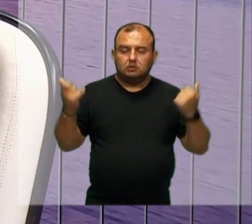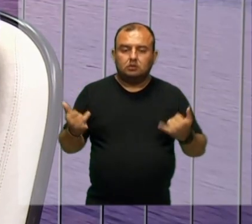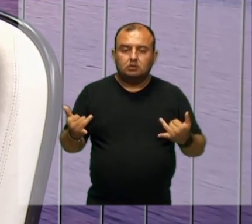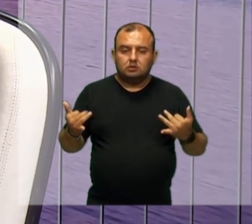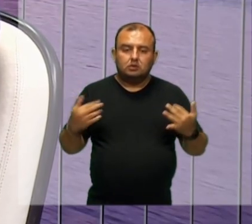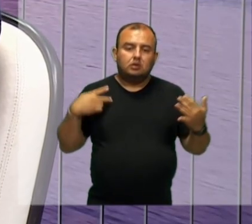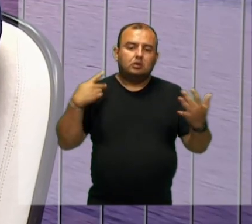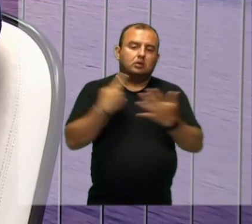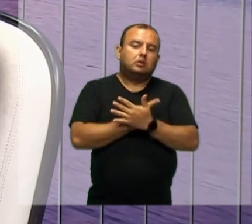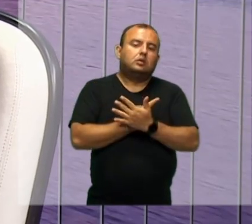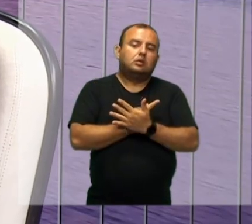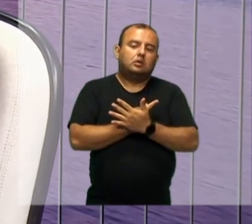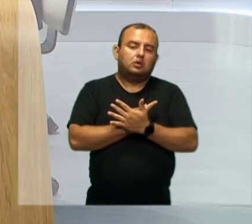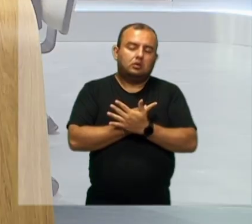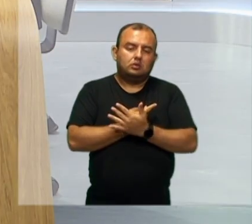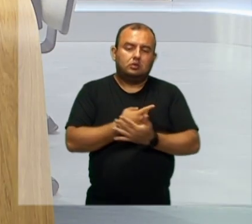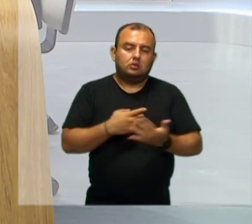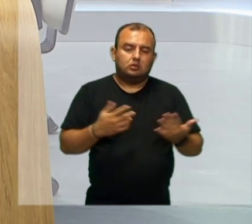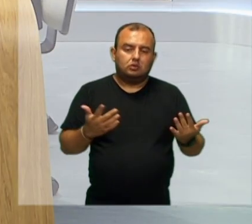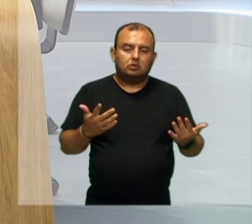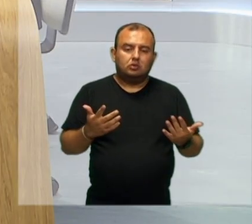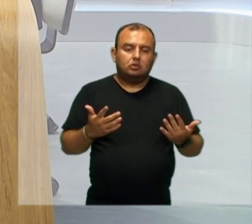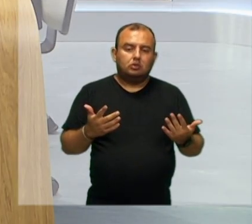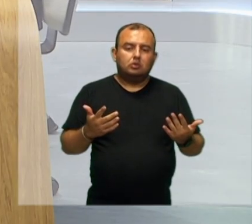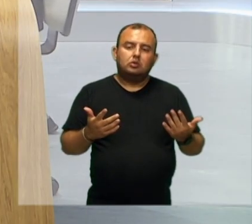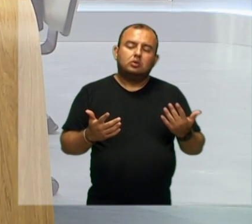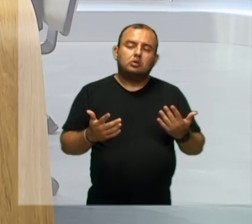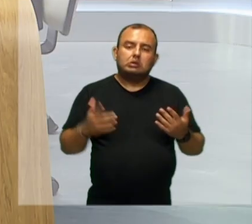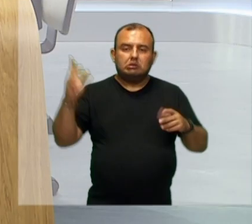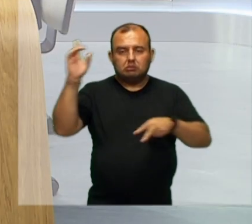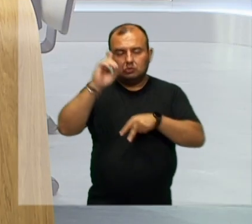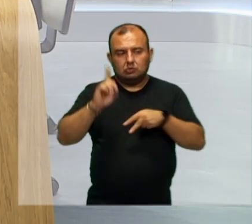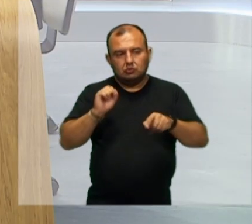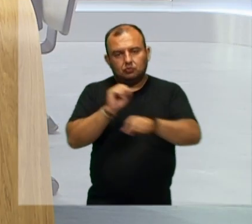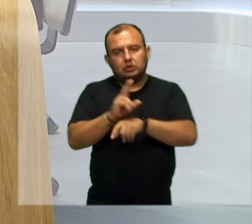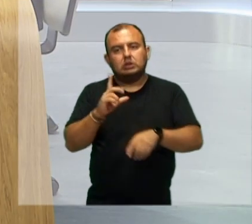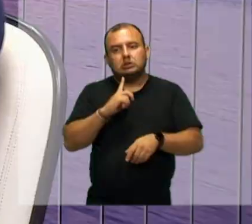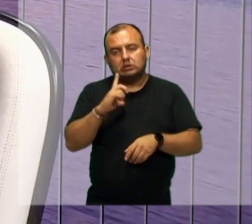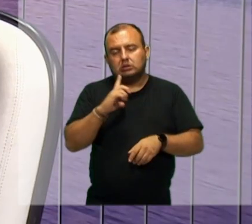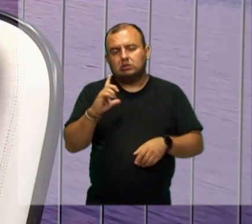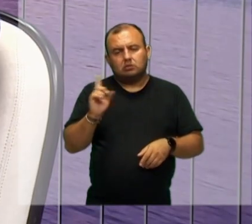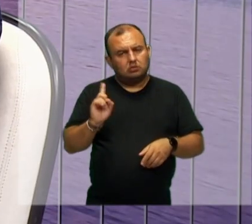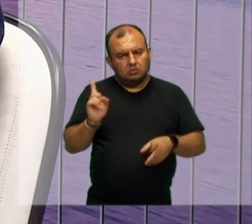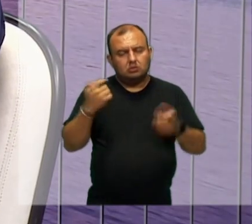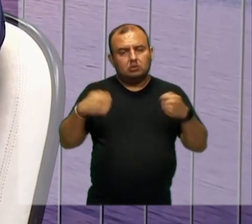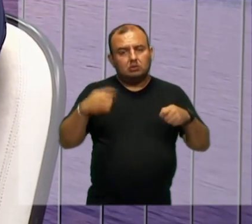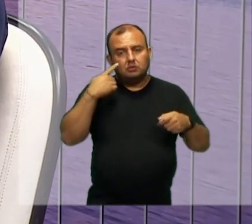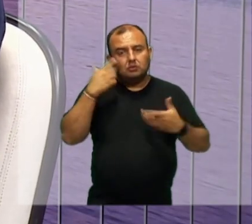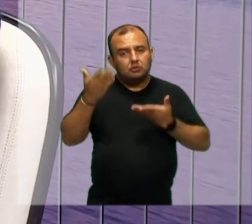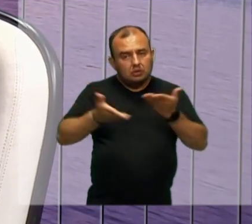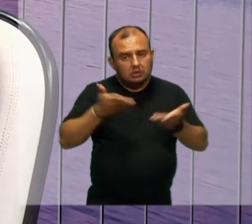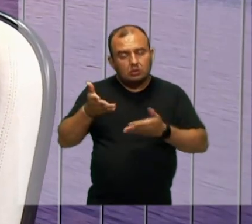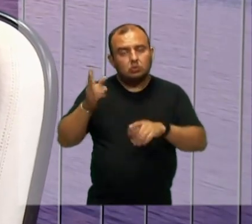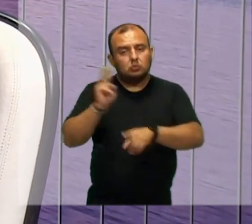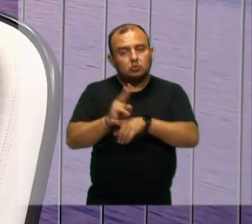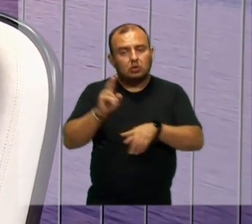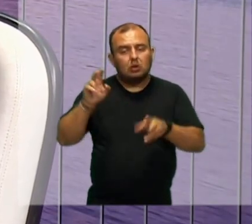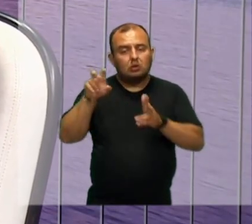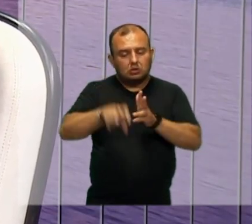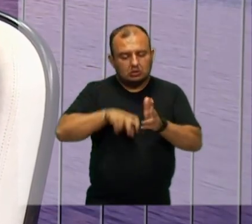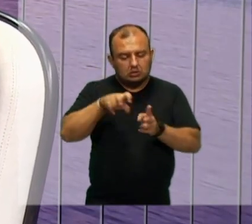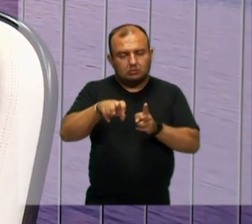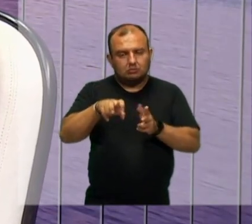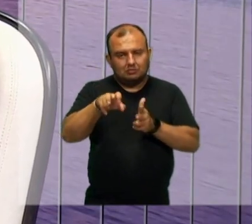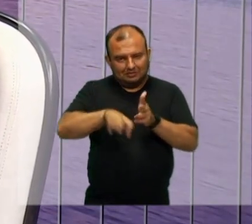cometer o erro de chegar aqui e dizer, não, todas as pessoas com deficiência podem chegar lá que vai ter vaga, por que não? Porque a gente precisa tratar com cuidado. Às vezes um cadeirante tem que cuidar